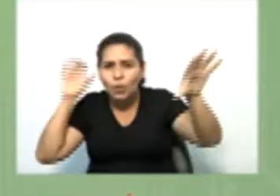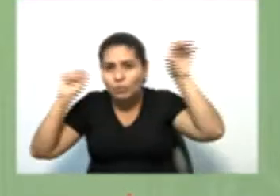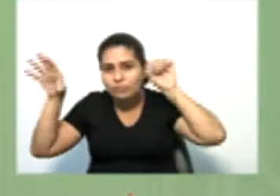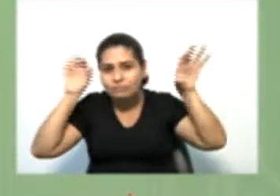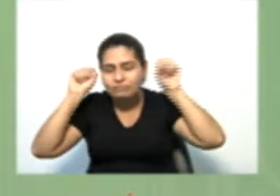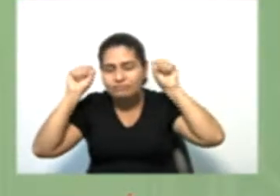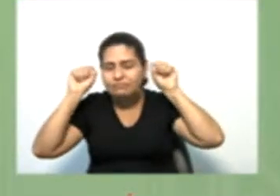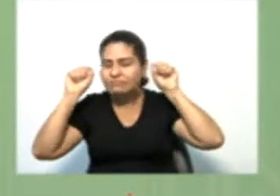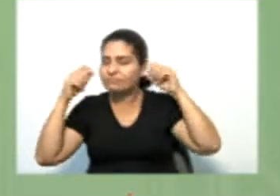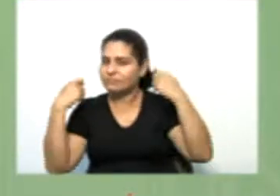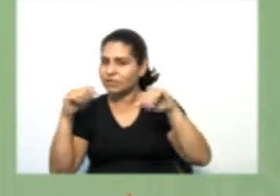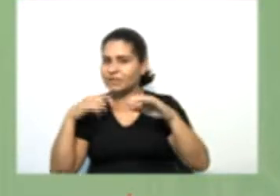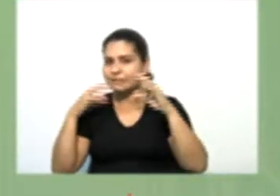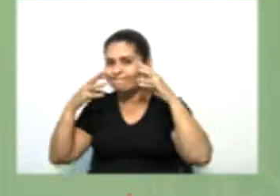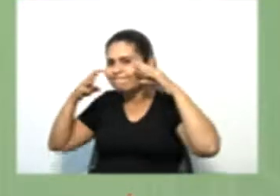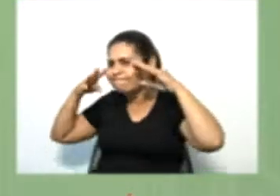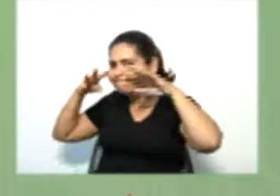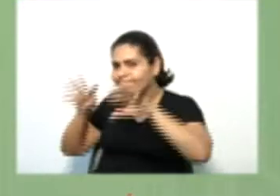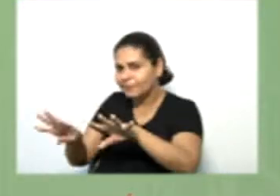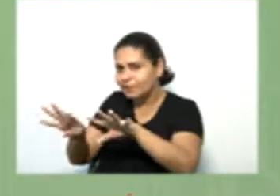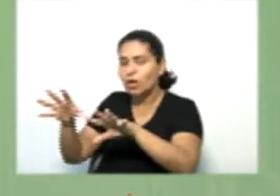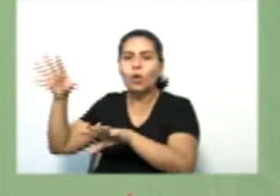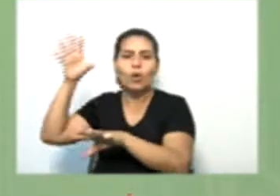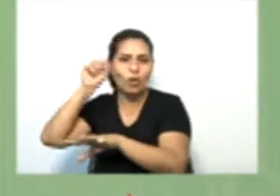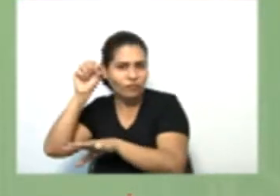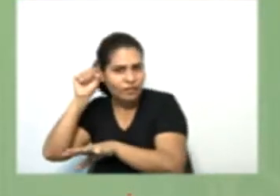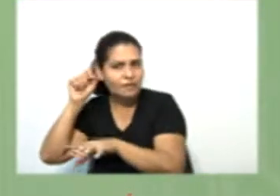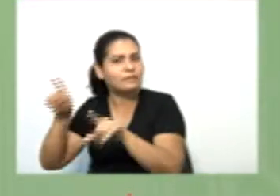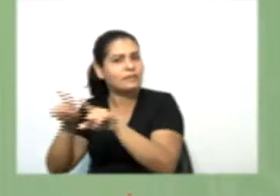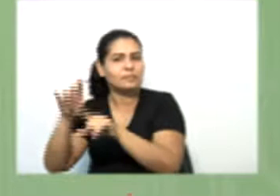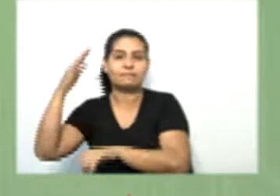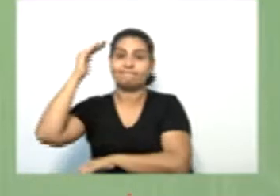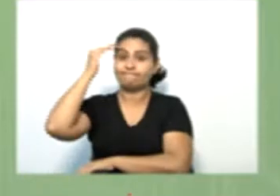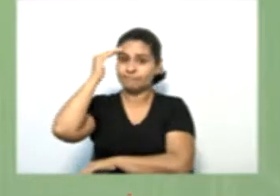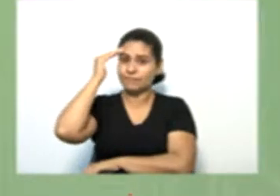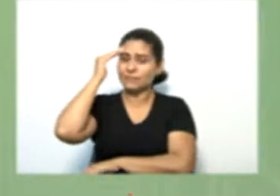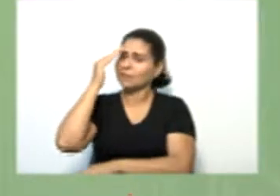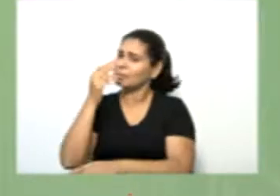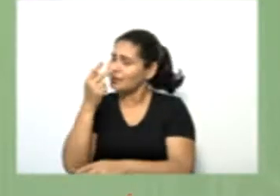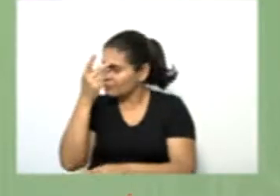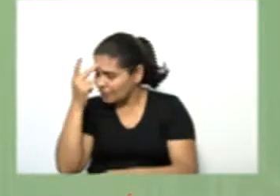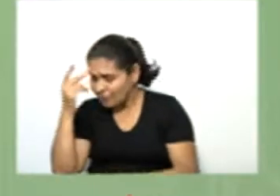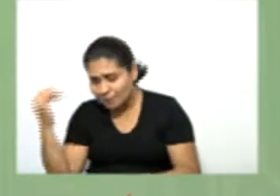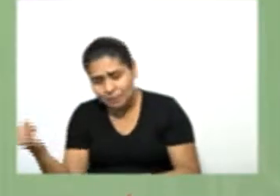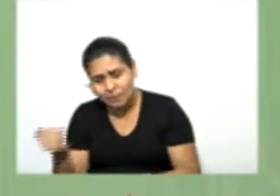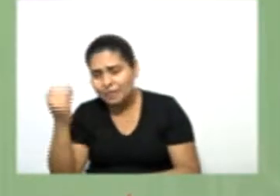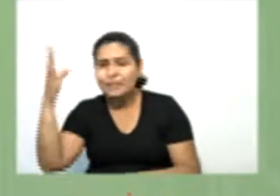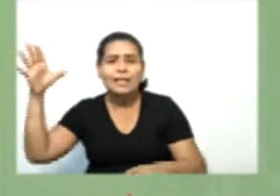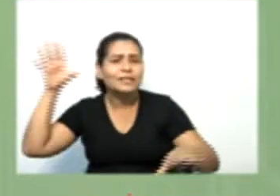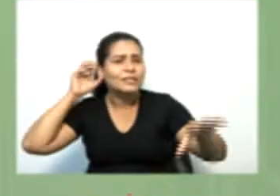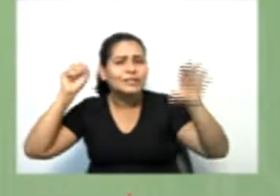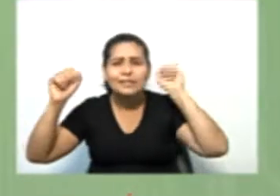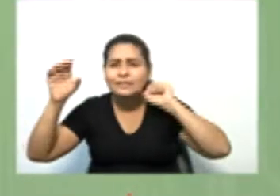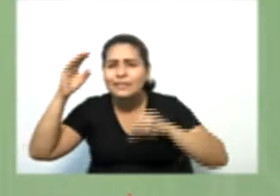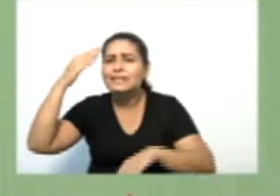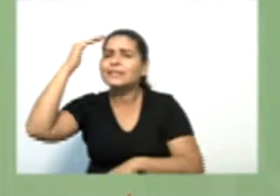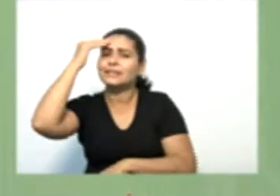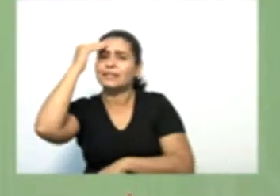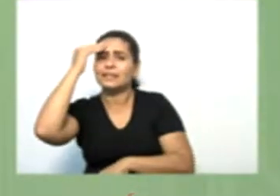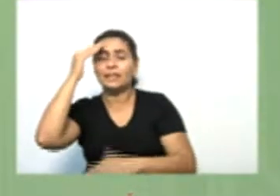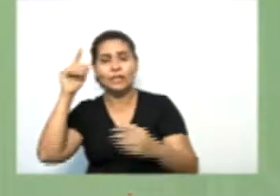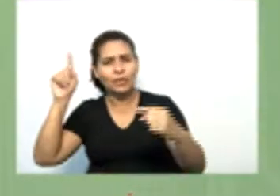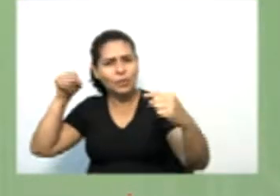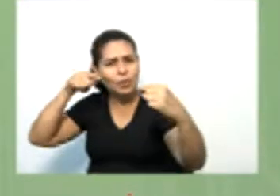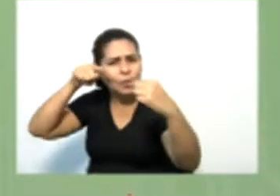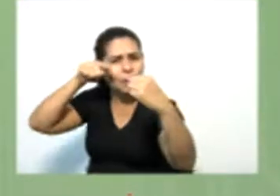escutar, estar atento para ouvir, e entender, gente, que é interpretar, alcançar